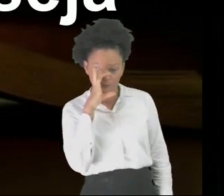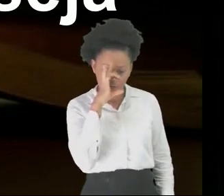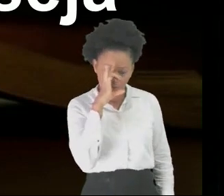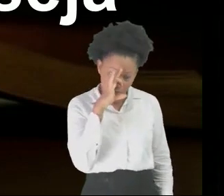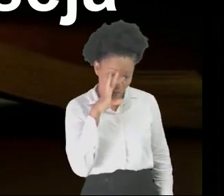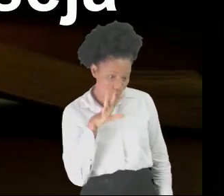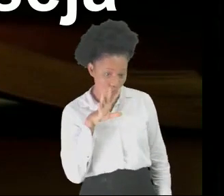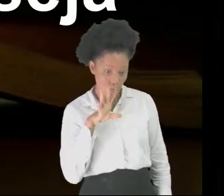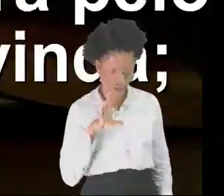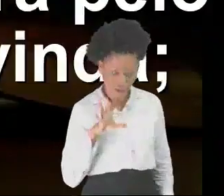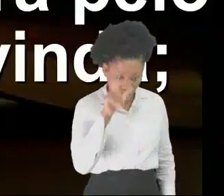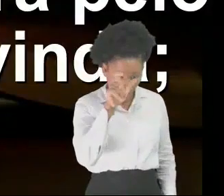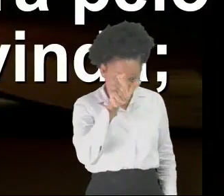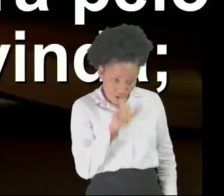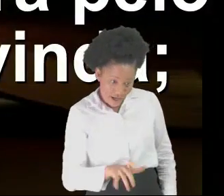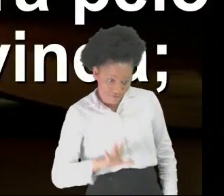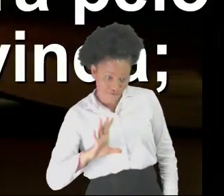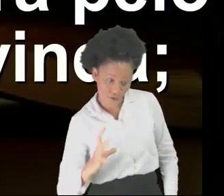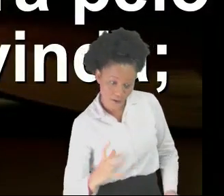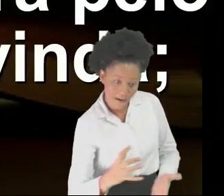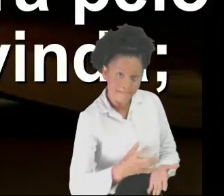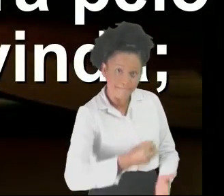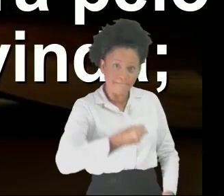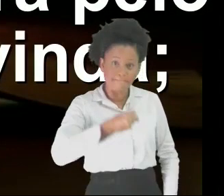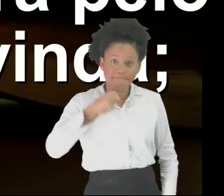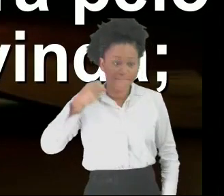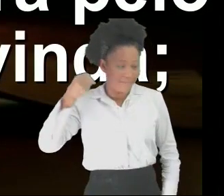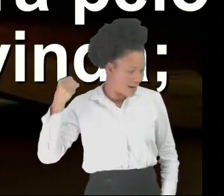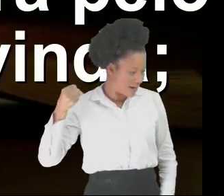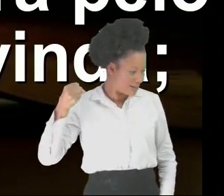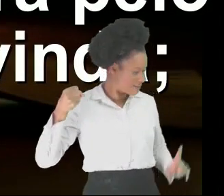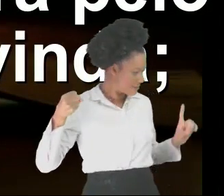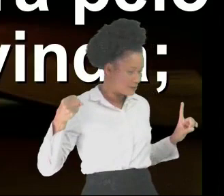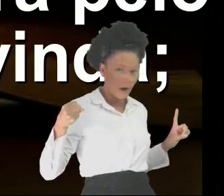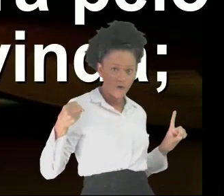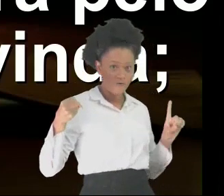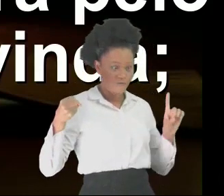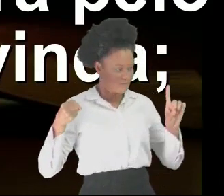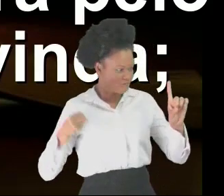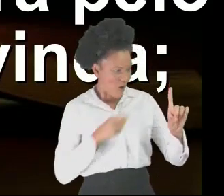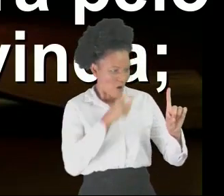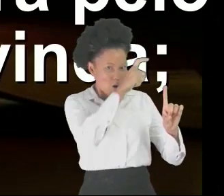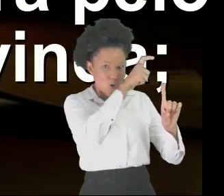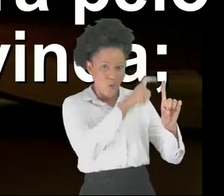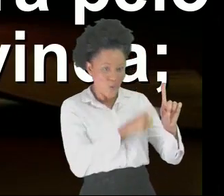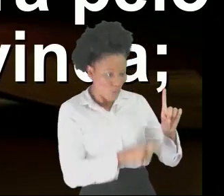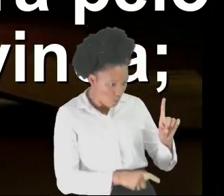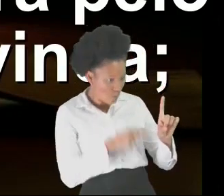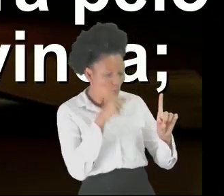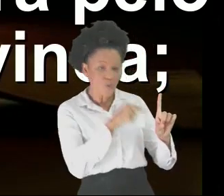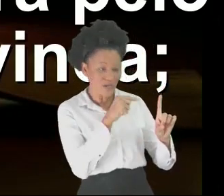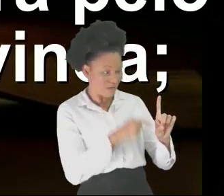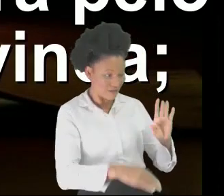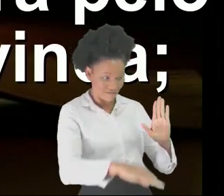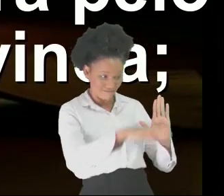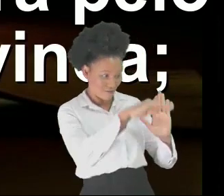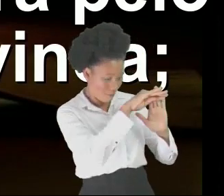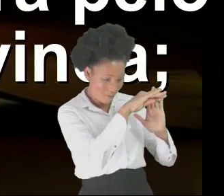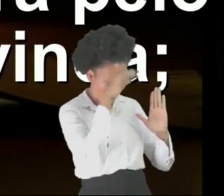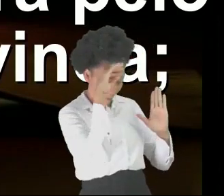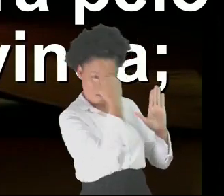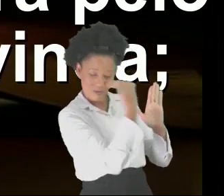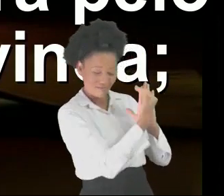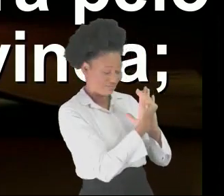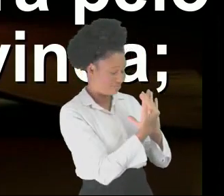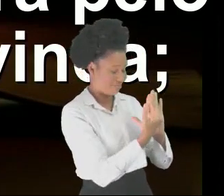seja tirado. E então será revelado o iníquo, a quem o Senhor desfará